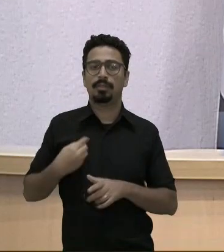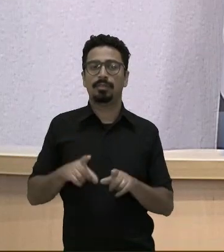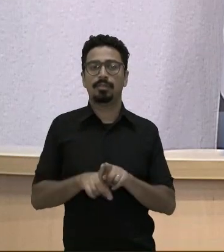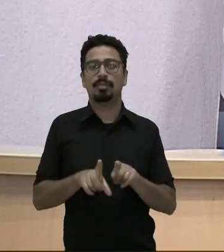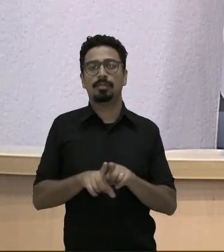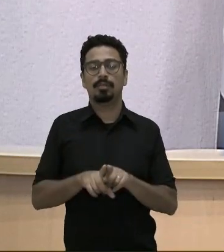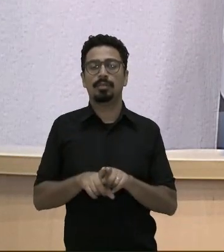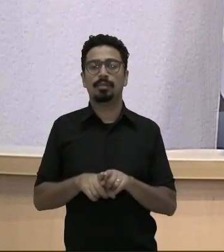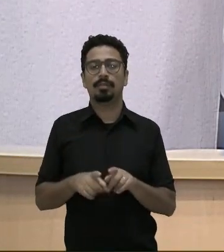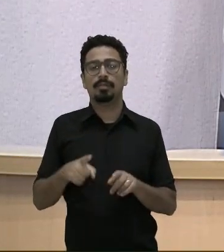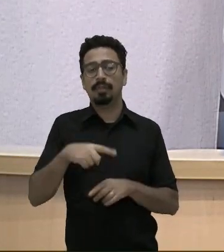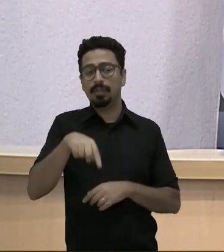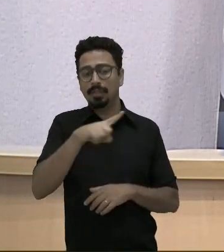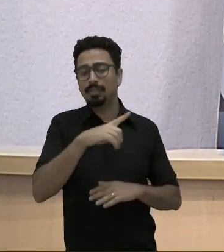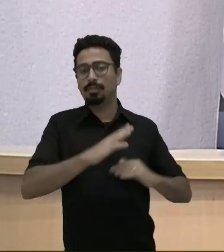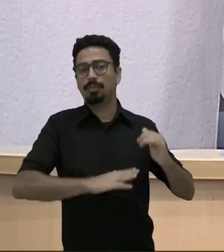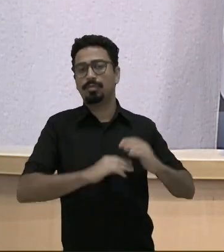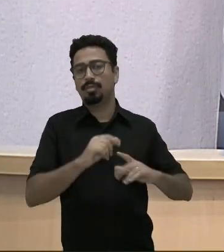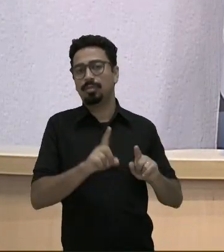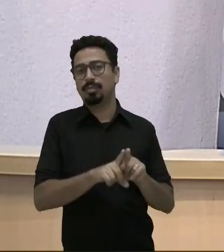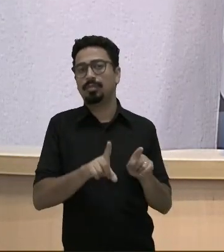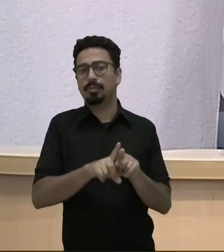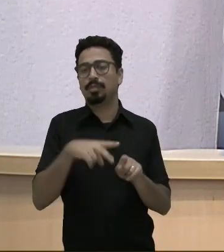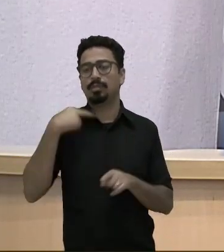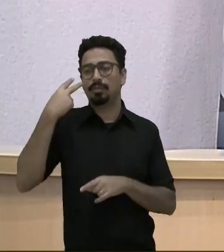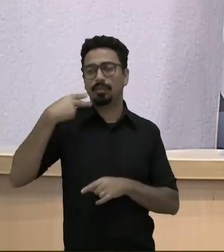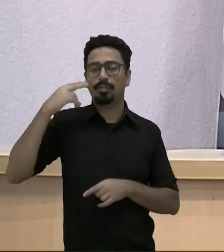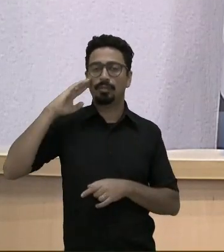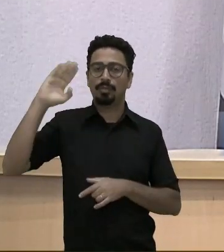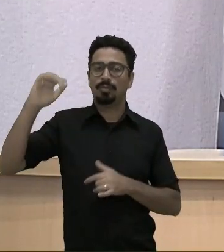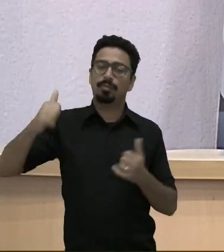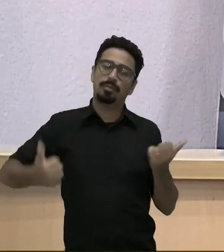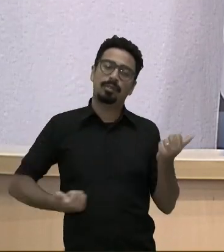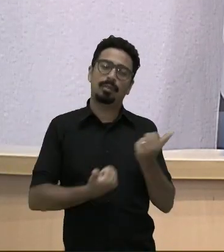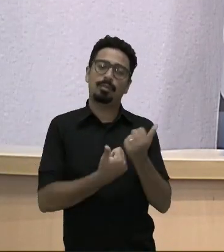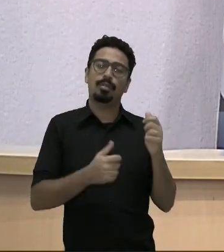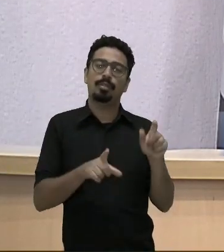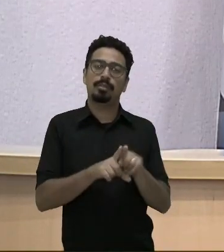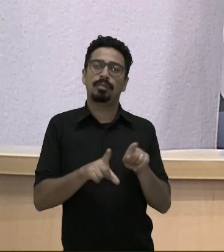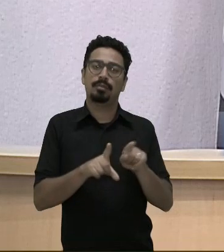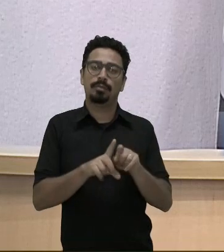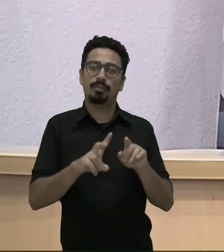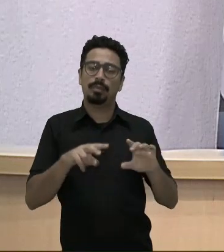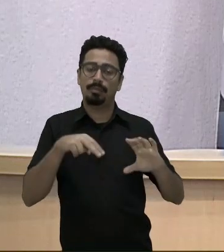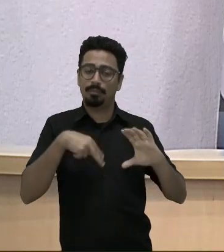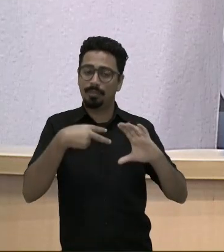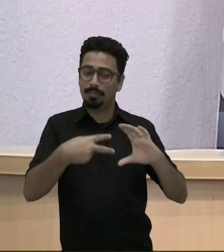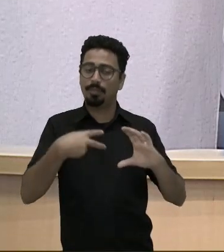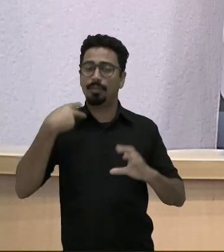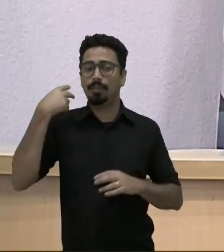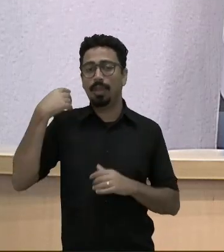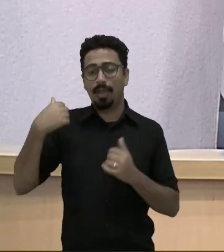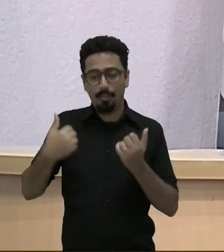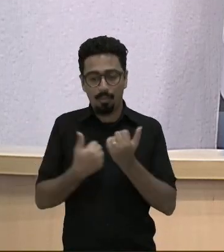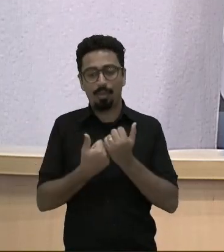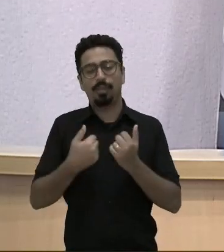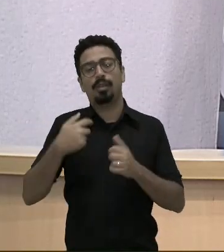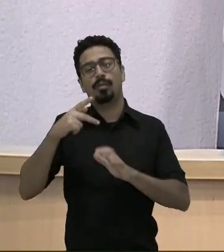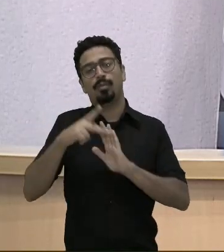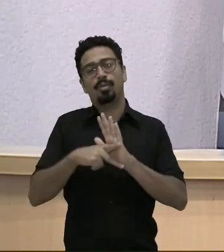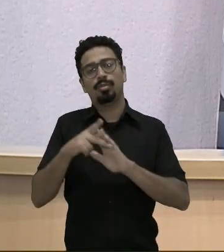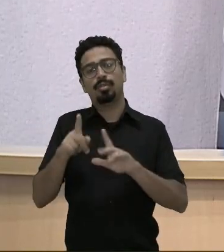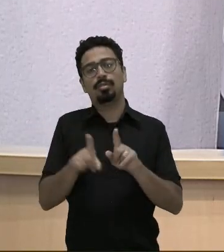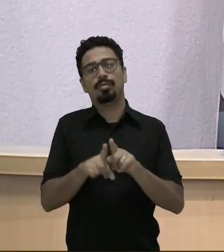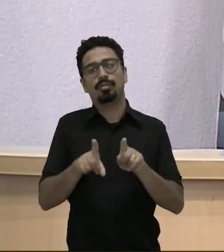entendeu? Esses profissionais, principalmente os vereadores que apoiam essa casa, apoiam o nosso projeto, entendeu?